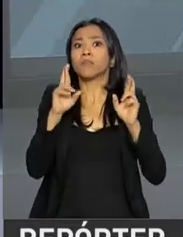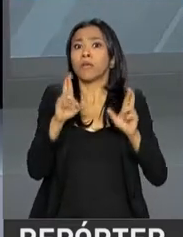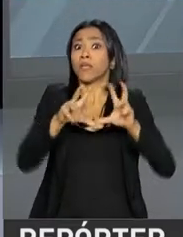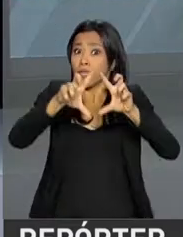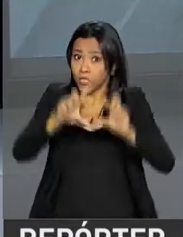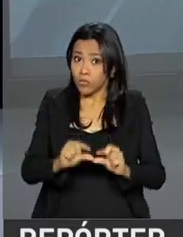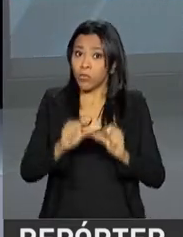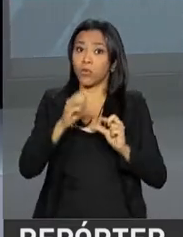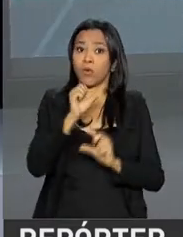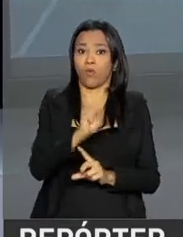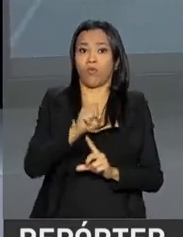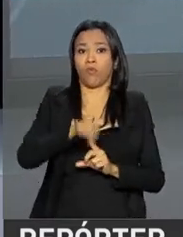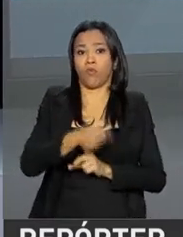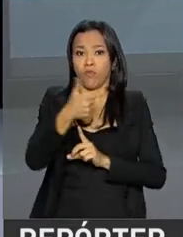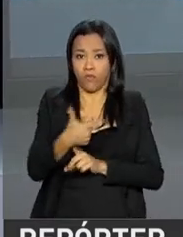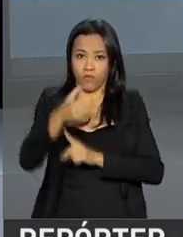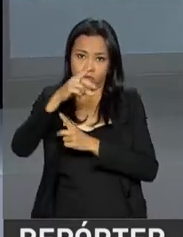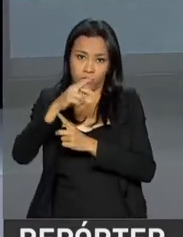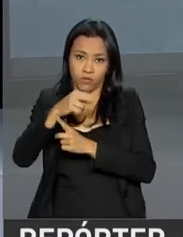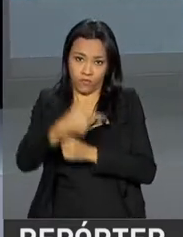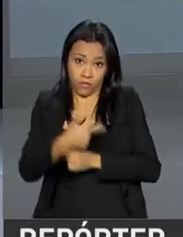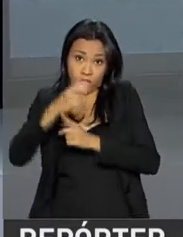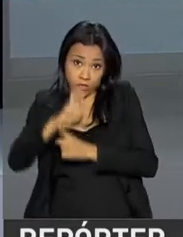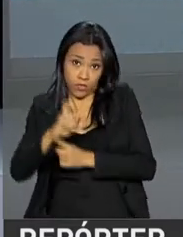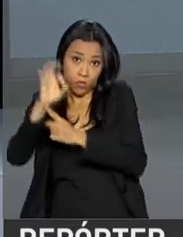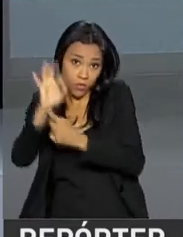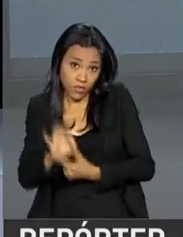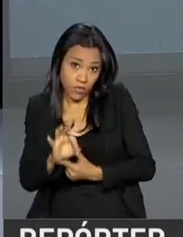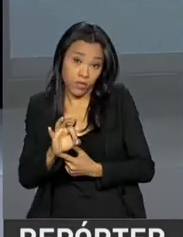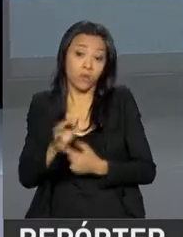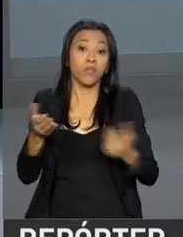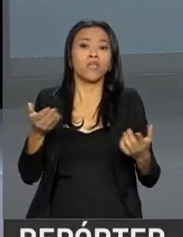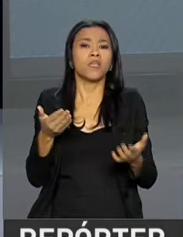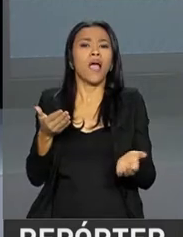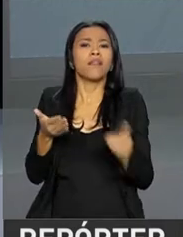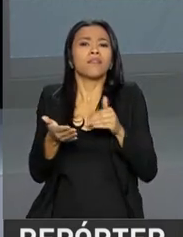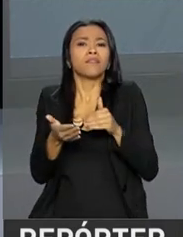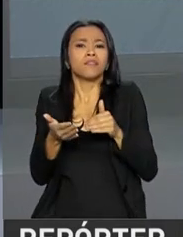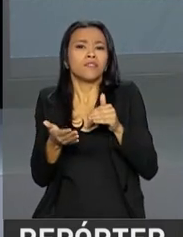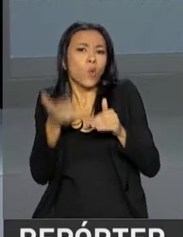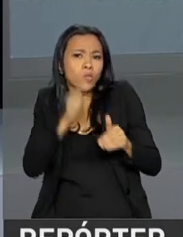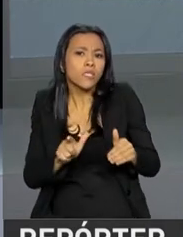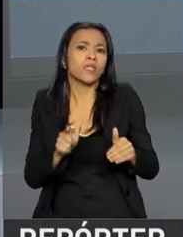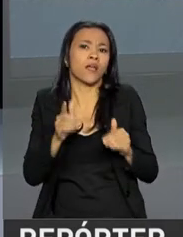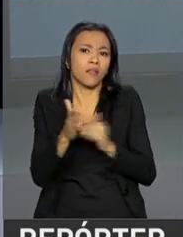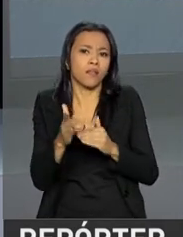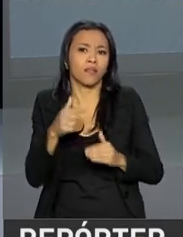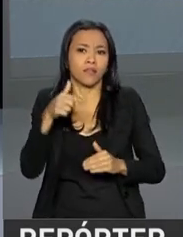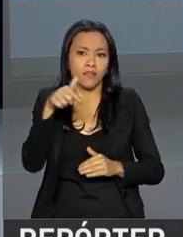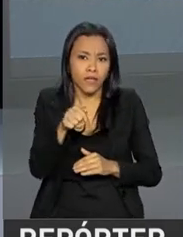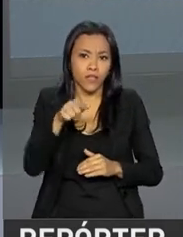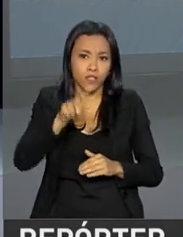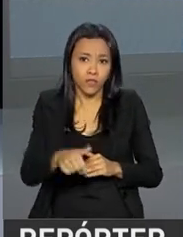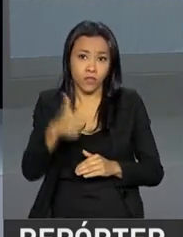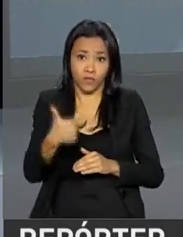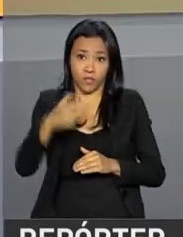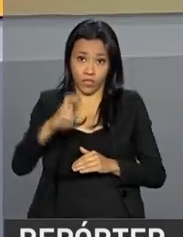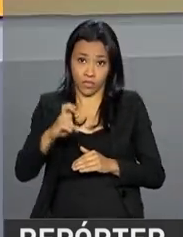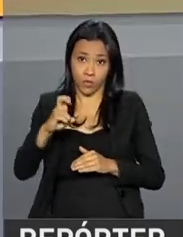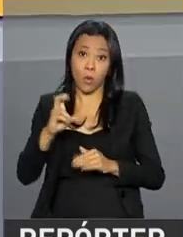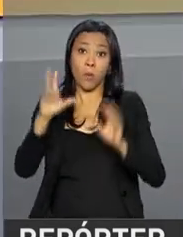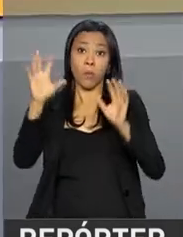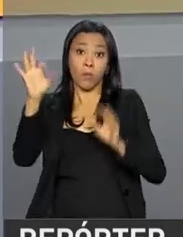próximo de 8,25 por cento agora e chega 7,25 por cento no fim do ano